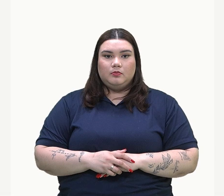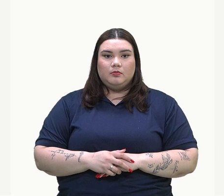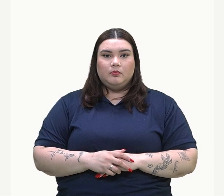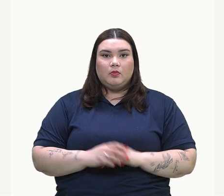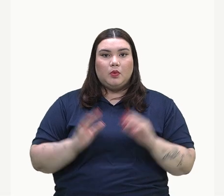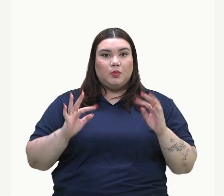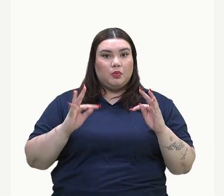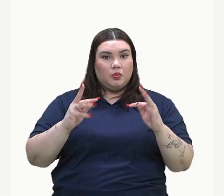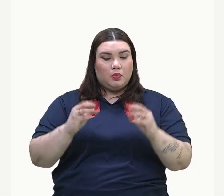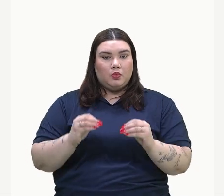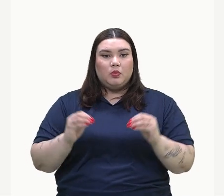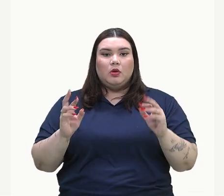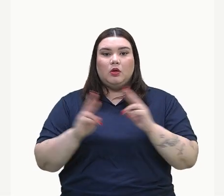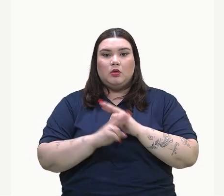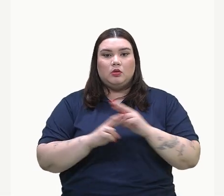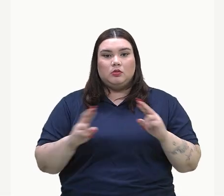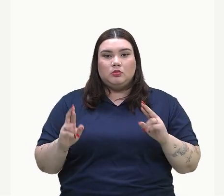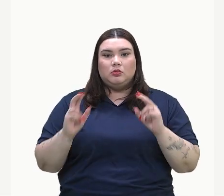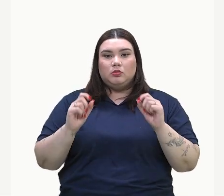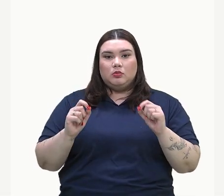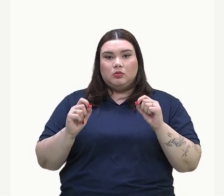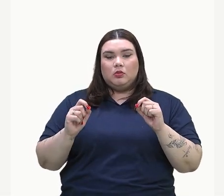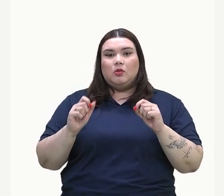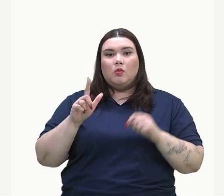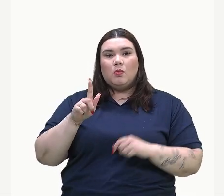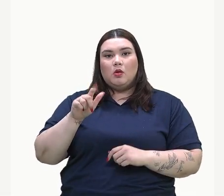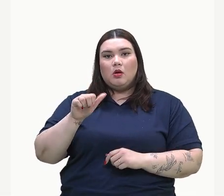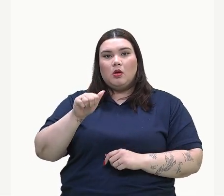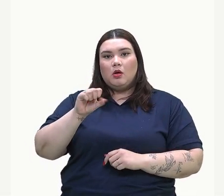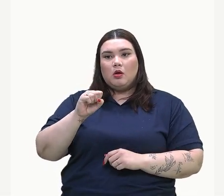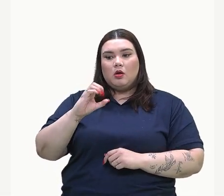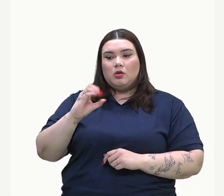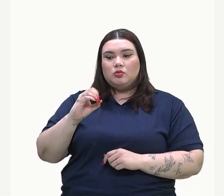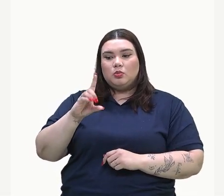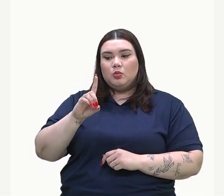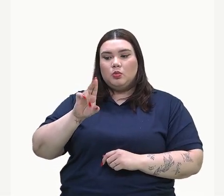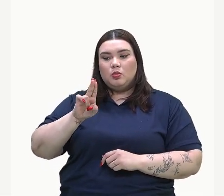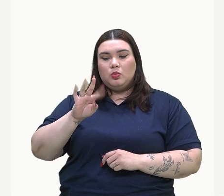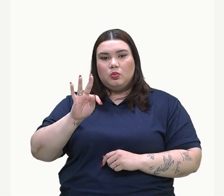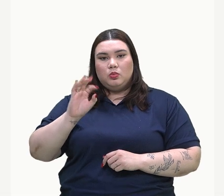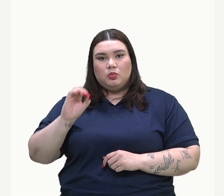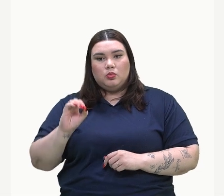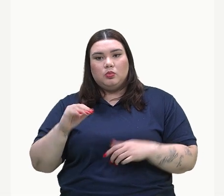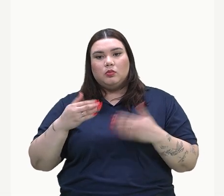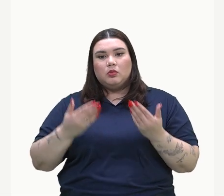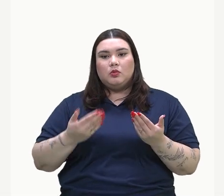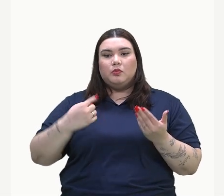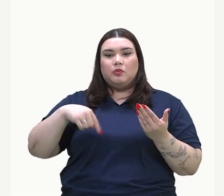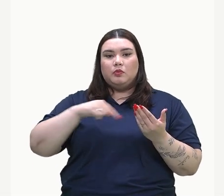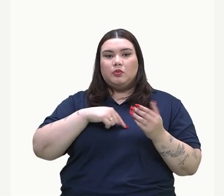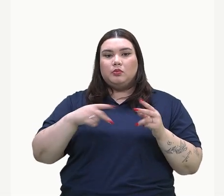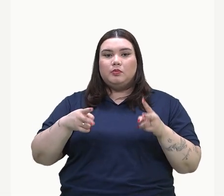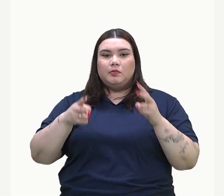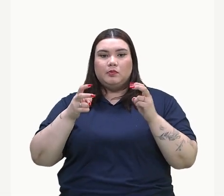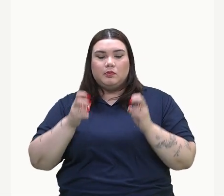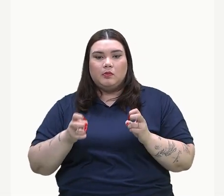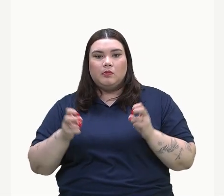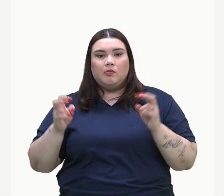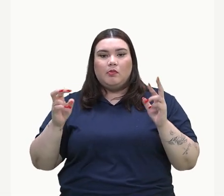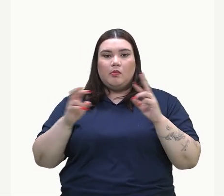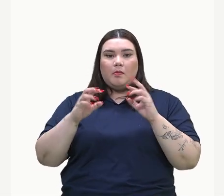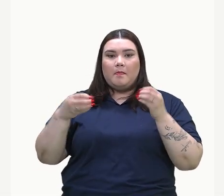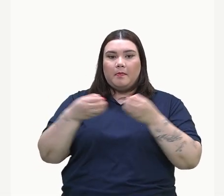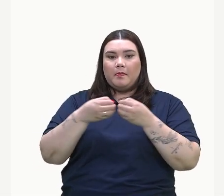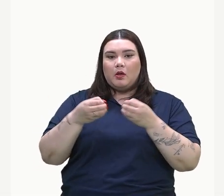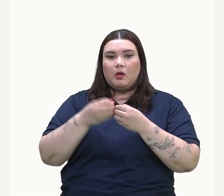Tudo ligado com o quê? Com o gasoduto, tá? Então, a gente também verifica a ligação com o